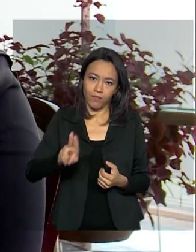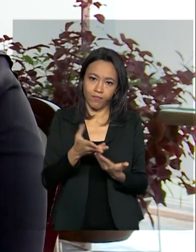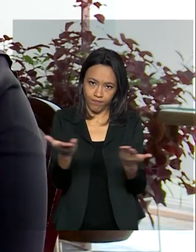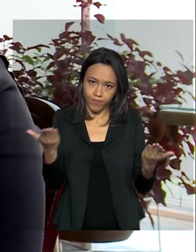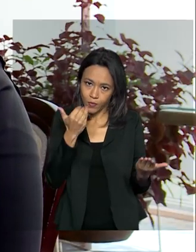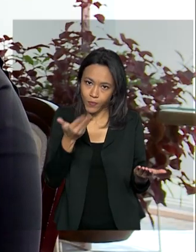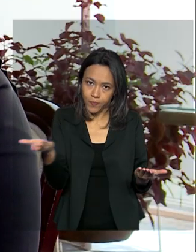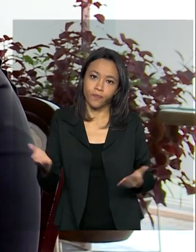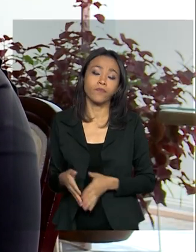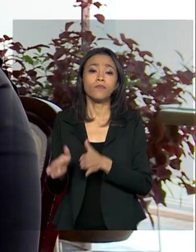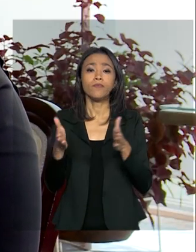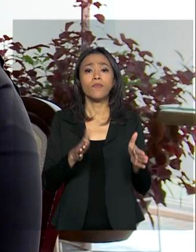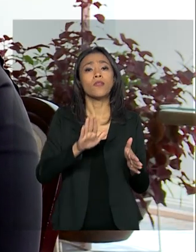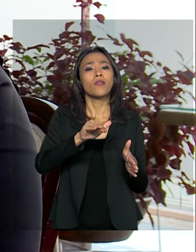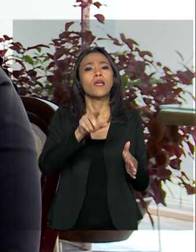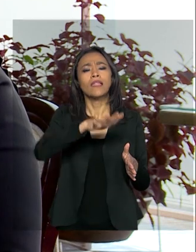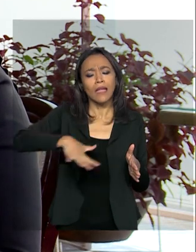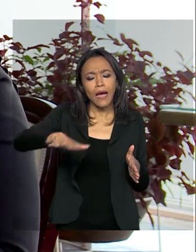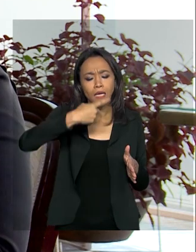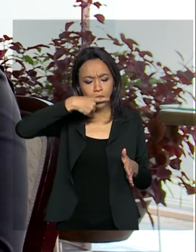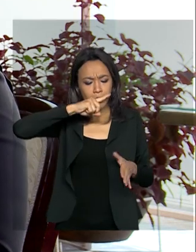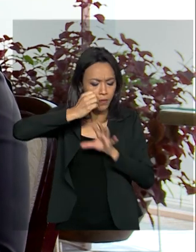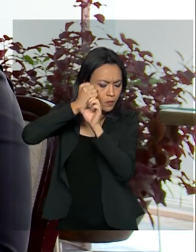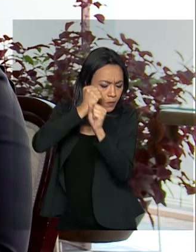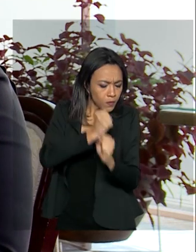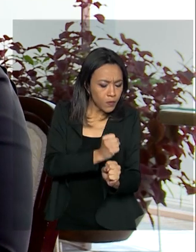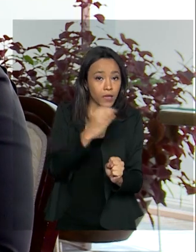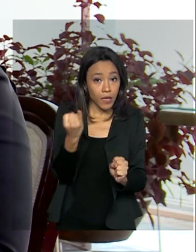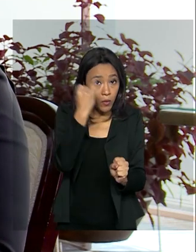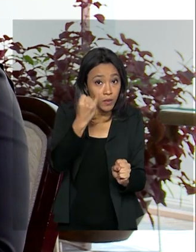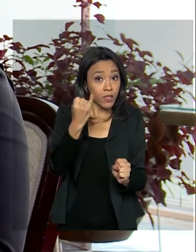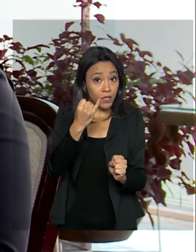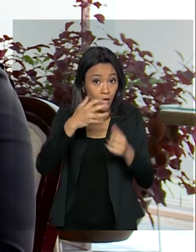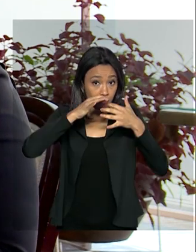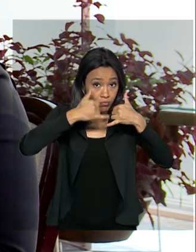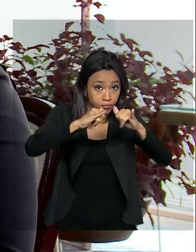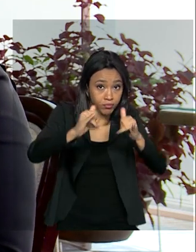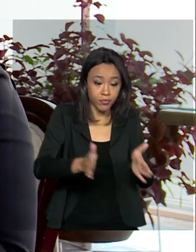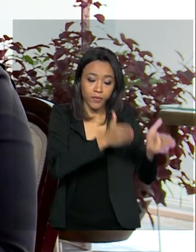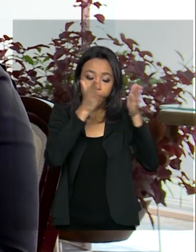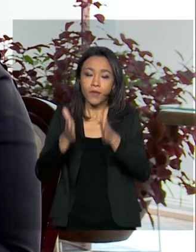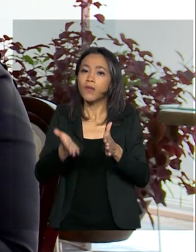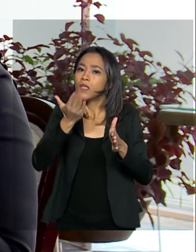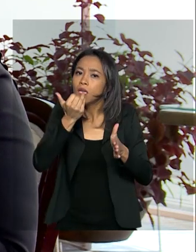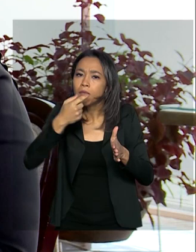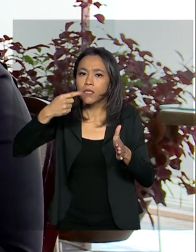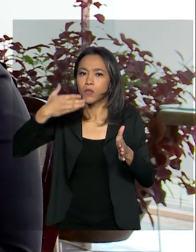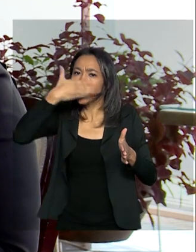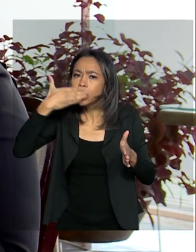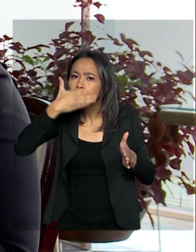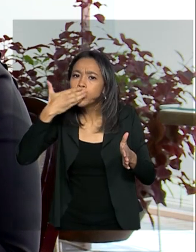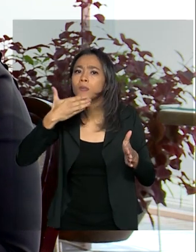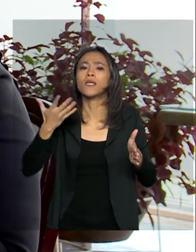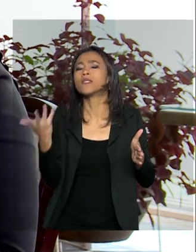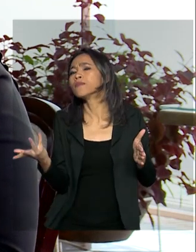agora ministra sobre o setor sucroalcooleiro que é importante tanto na matriz energética também na questão da alimentação do açúcar